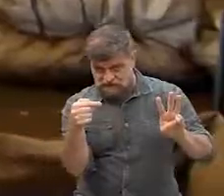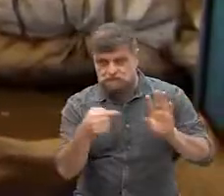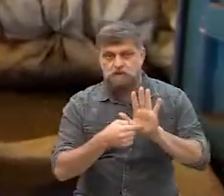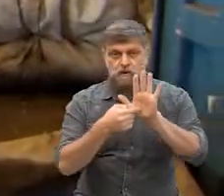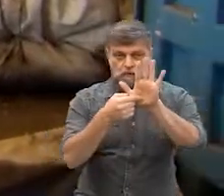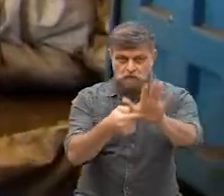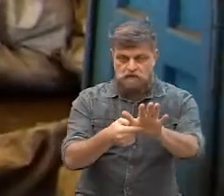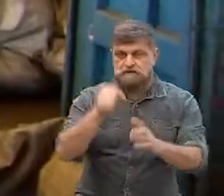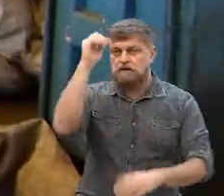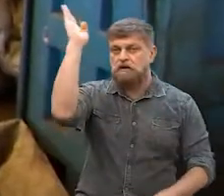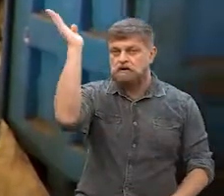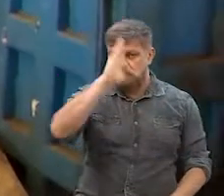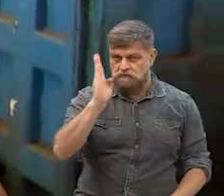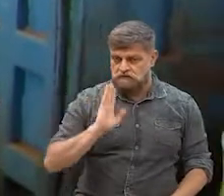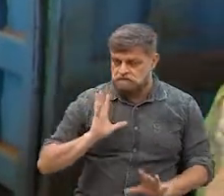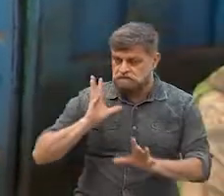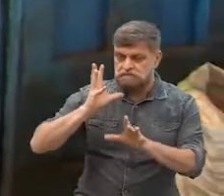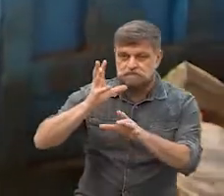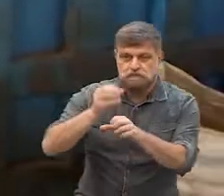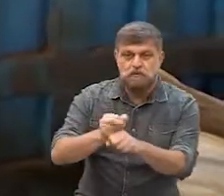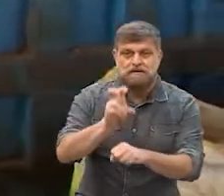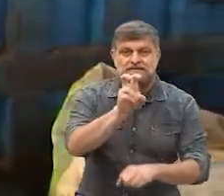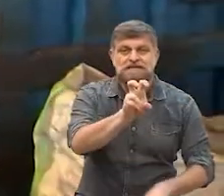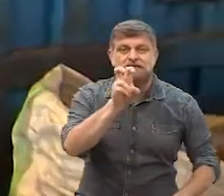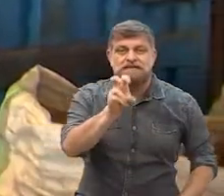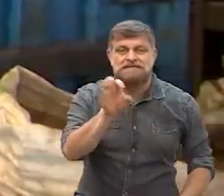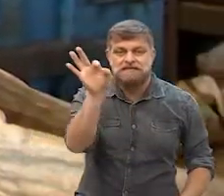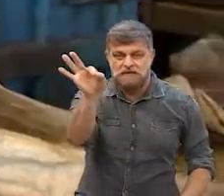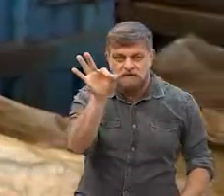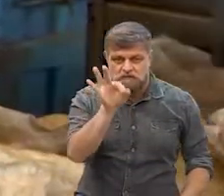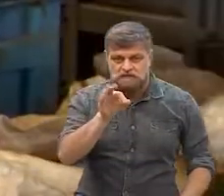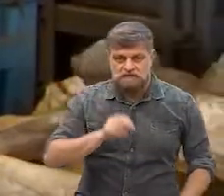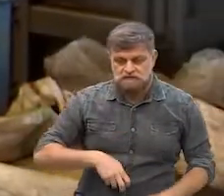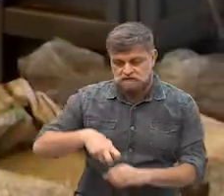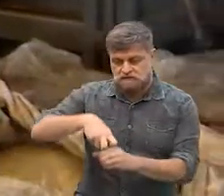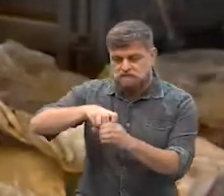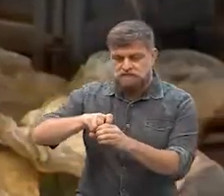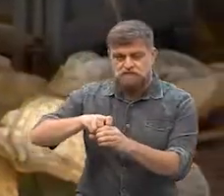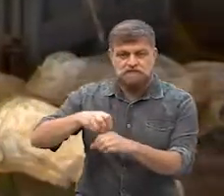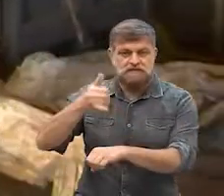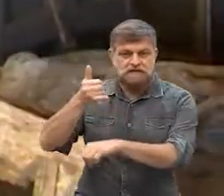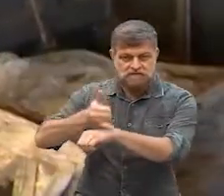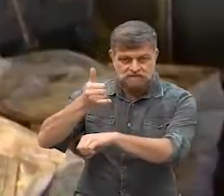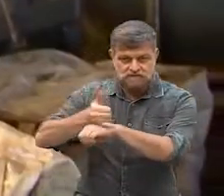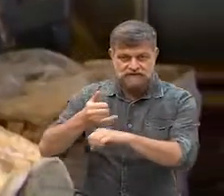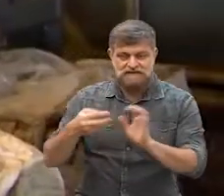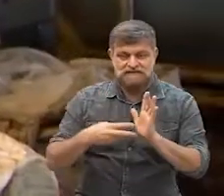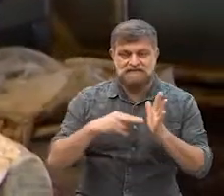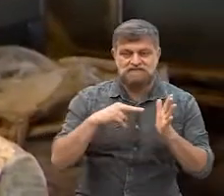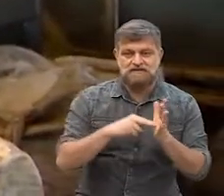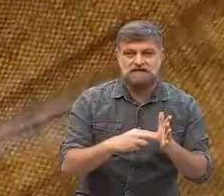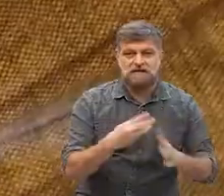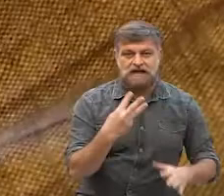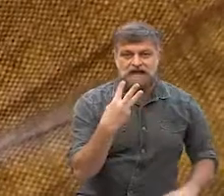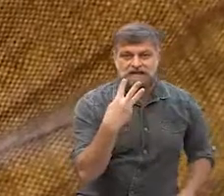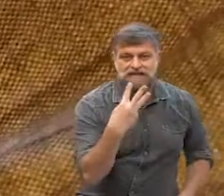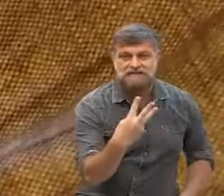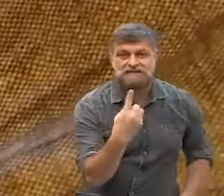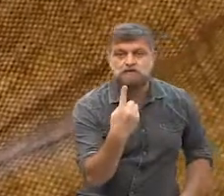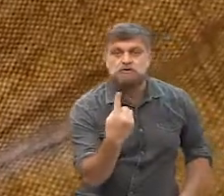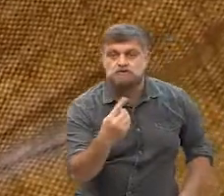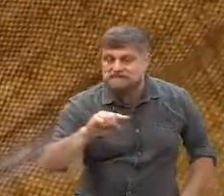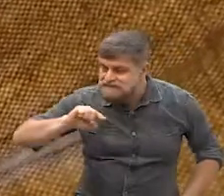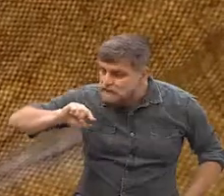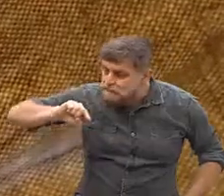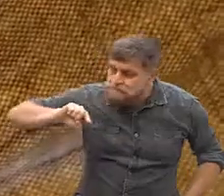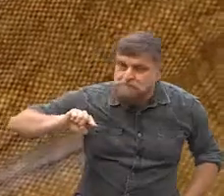país reciclou 55% das embalagens PET, o que representa 311 mil